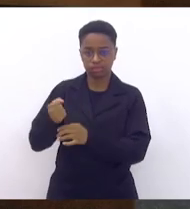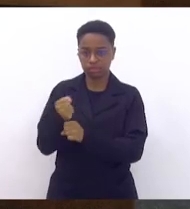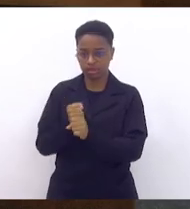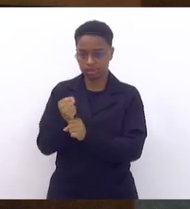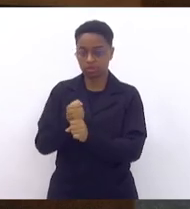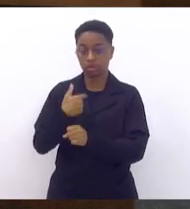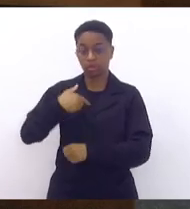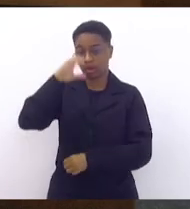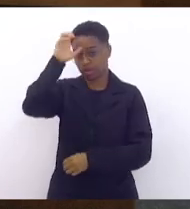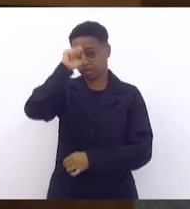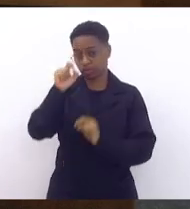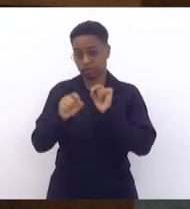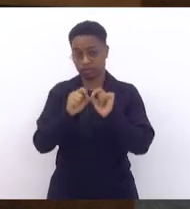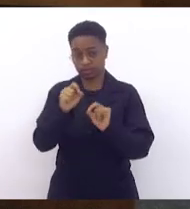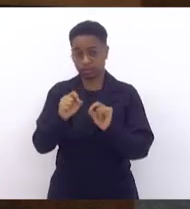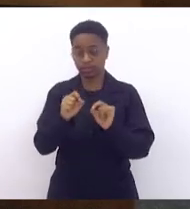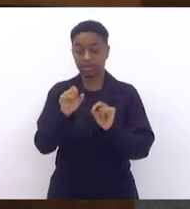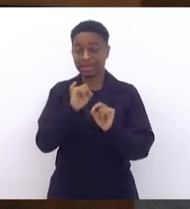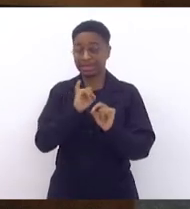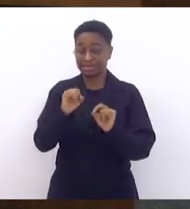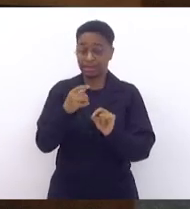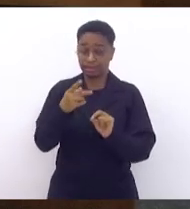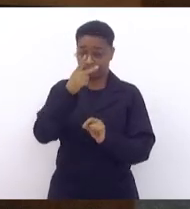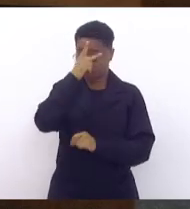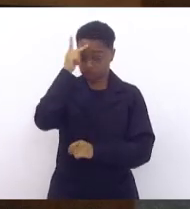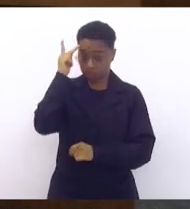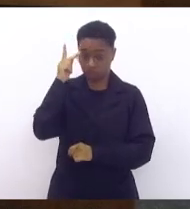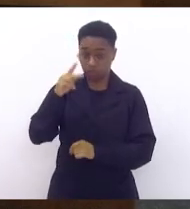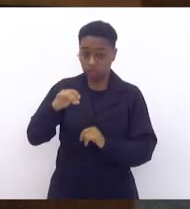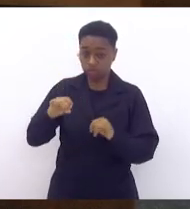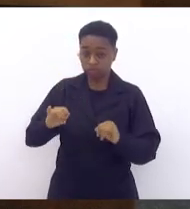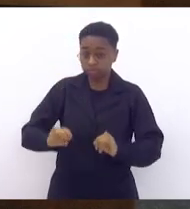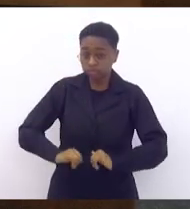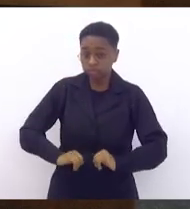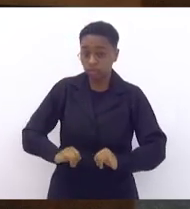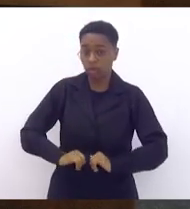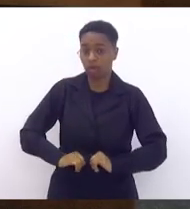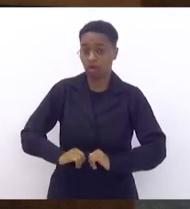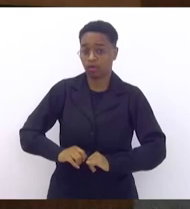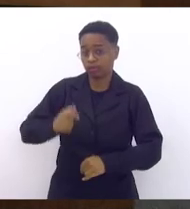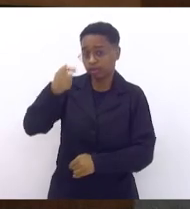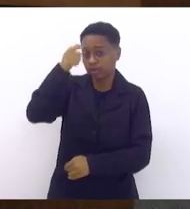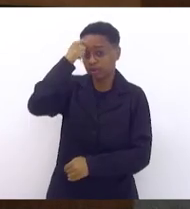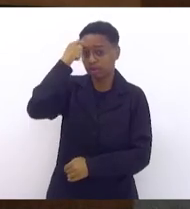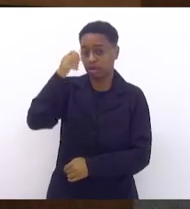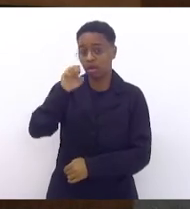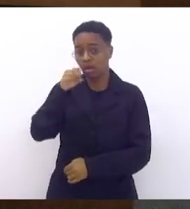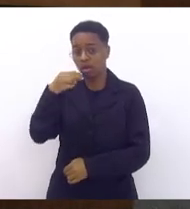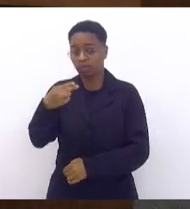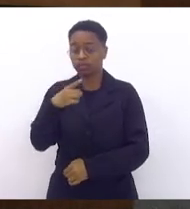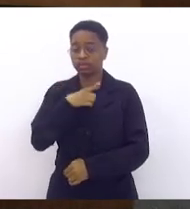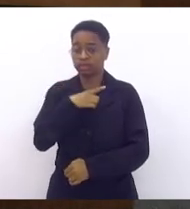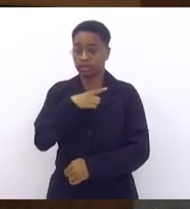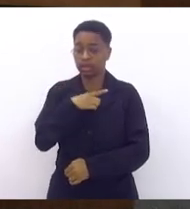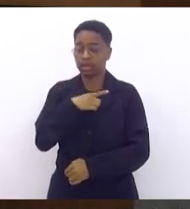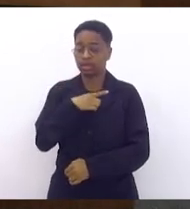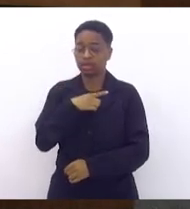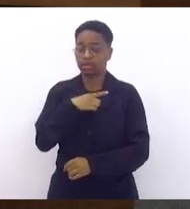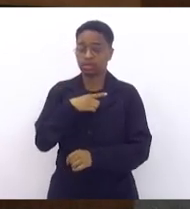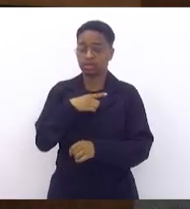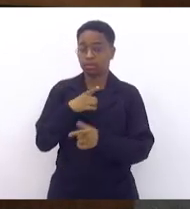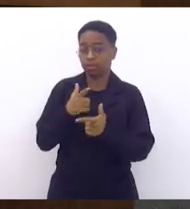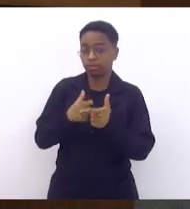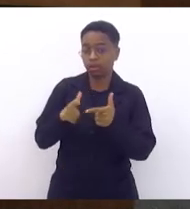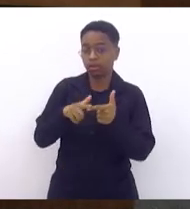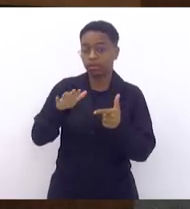aprendi que uma pessoa que enfrenta um sofrimento psíquico, um quadro de saúde mental, ela não deve ter